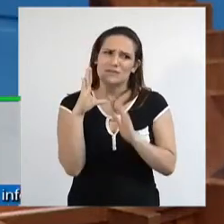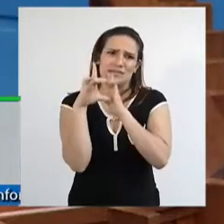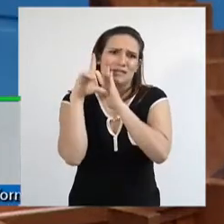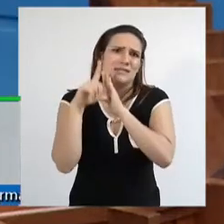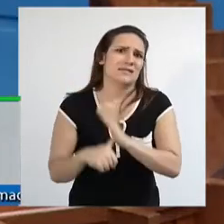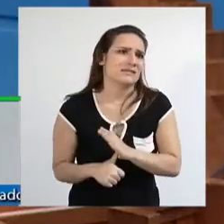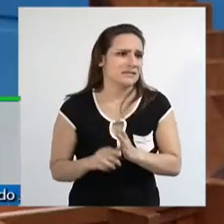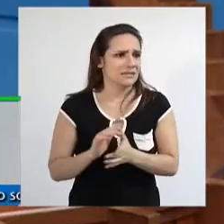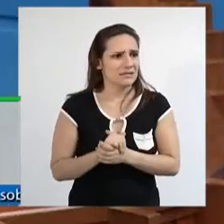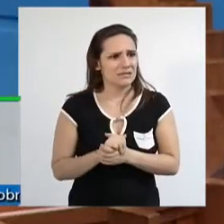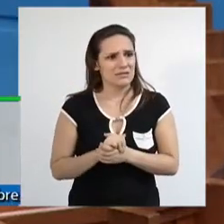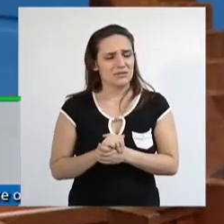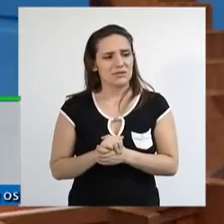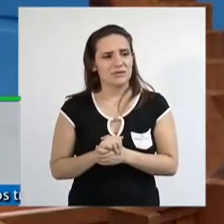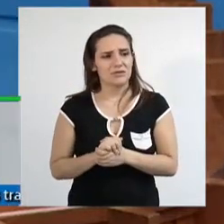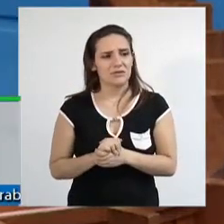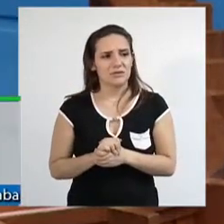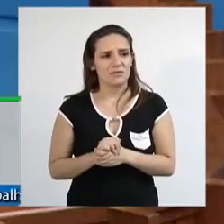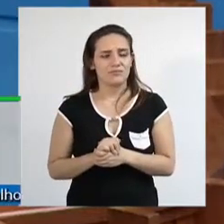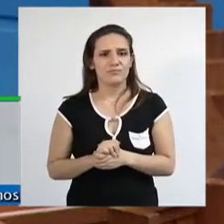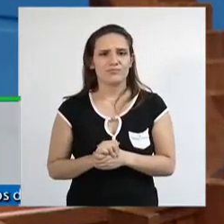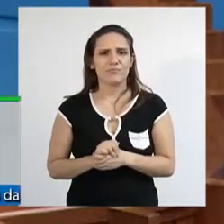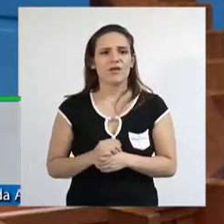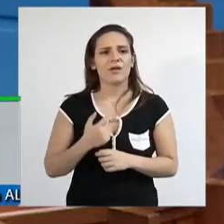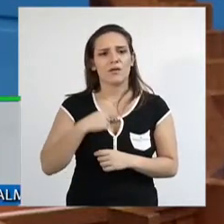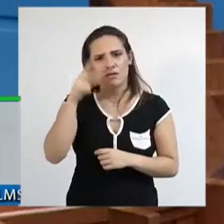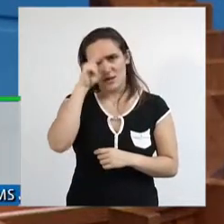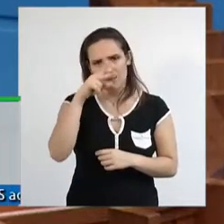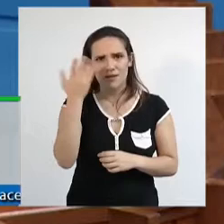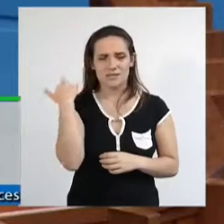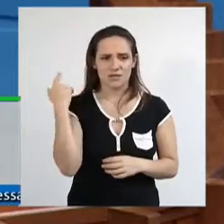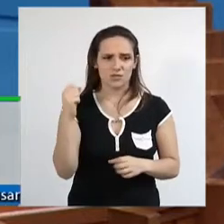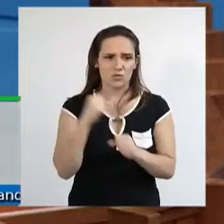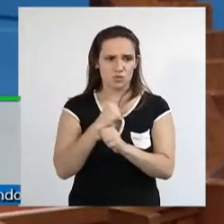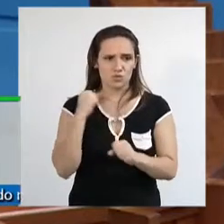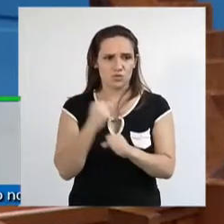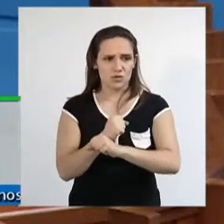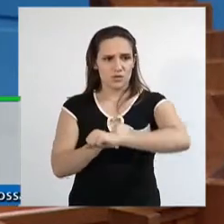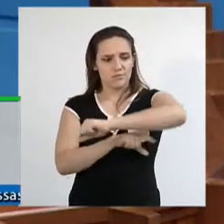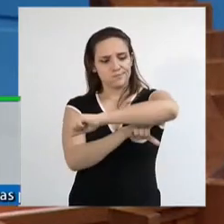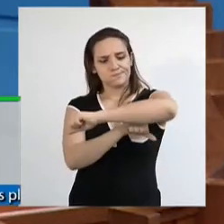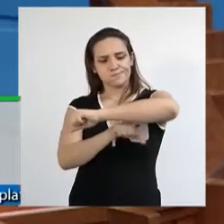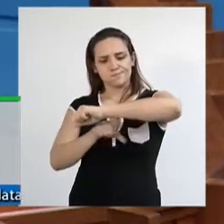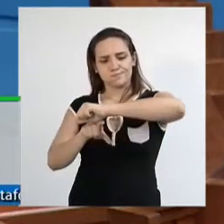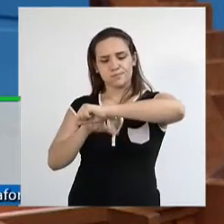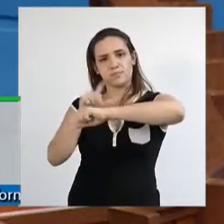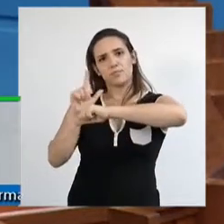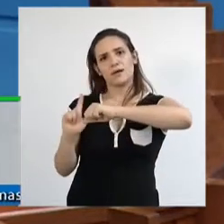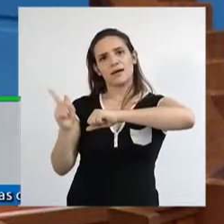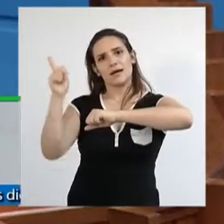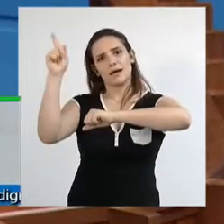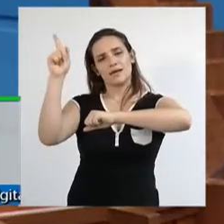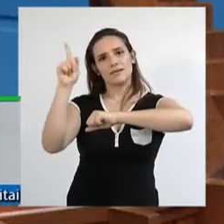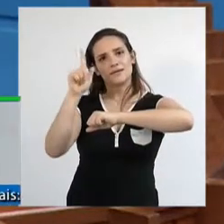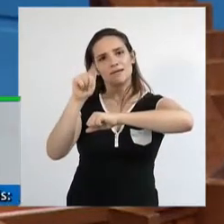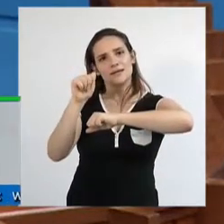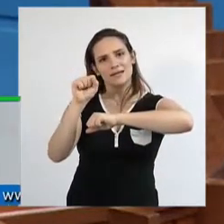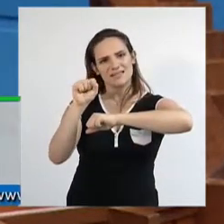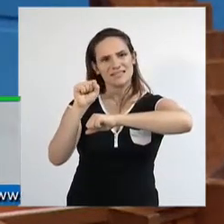época, senhor presidente, da construção do gasoduto, começaram a aparecer aqui surtos de